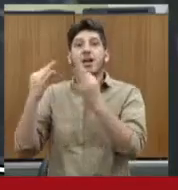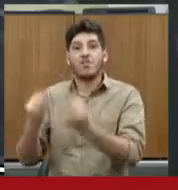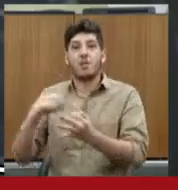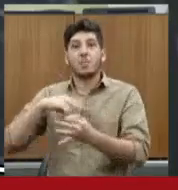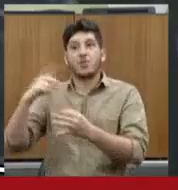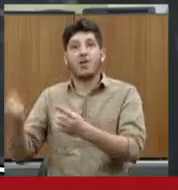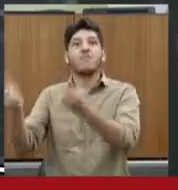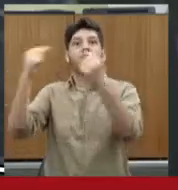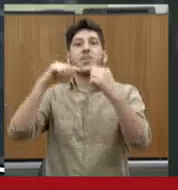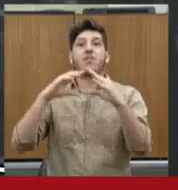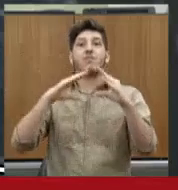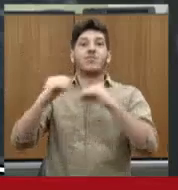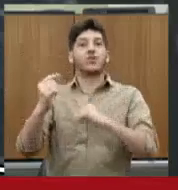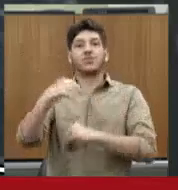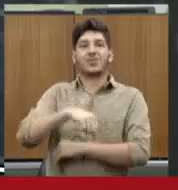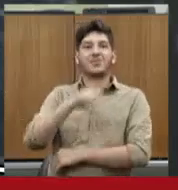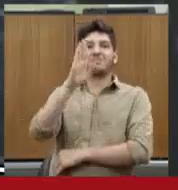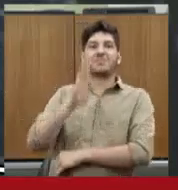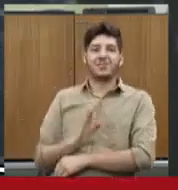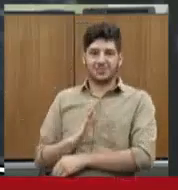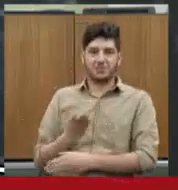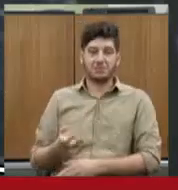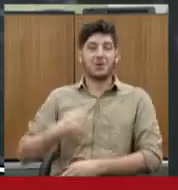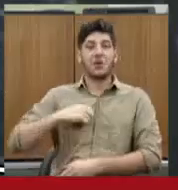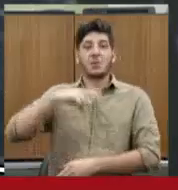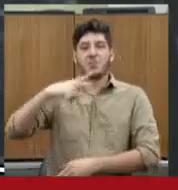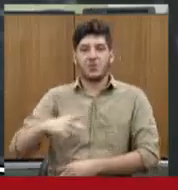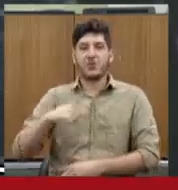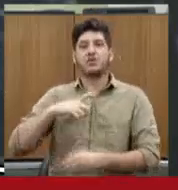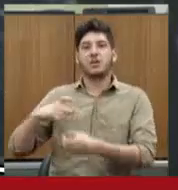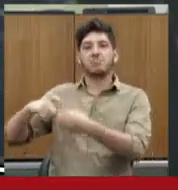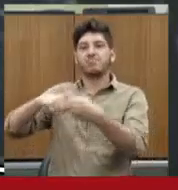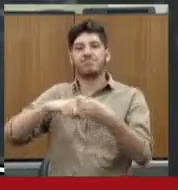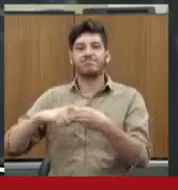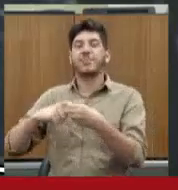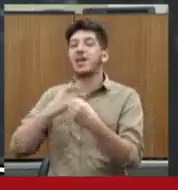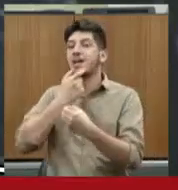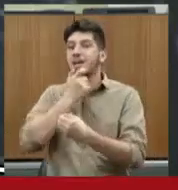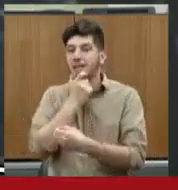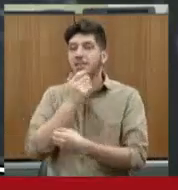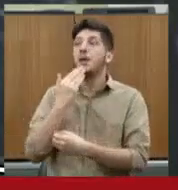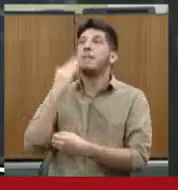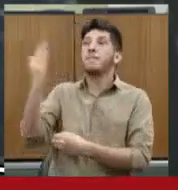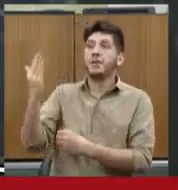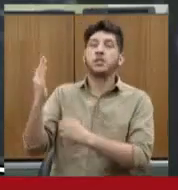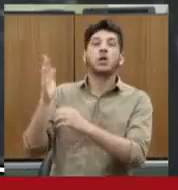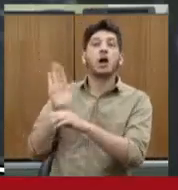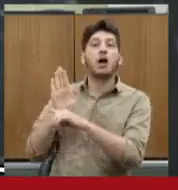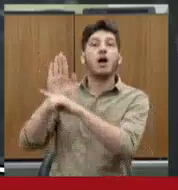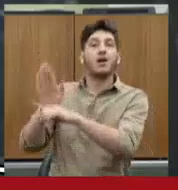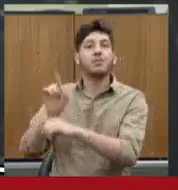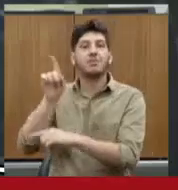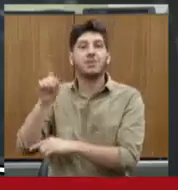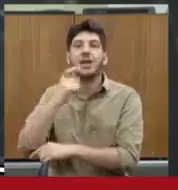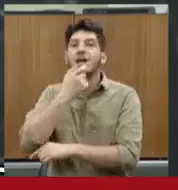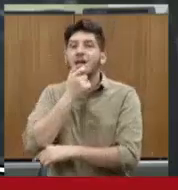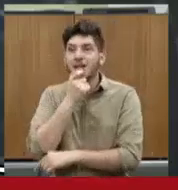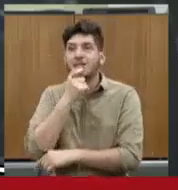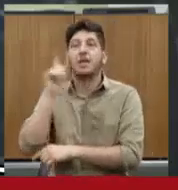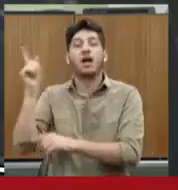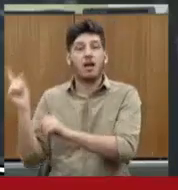Portugal, pede, associado à Inglaterra, pede ajuda aos ingleses. Os ingleses desembarcam em